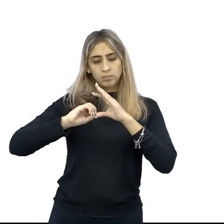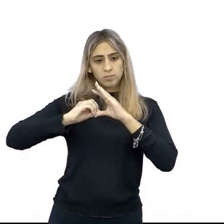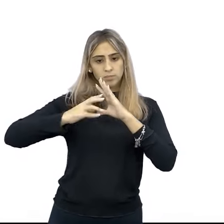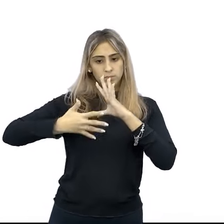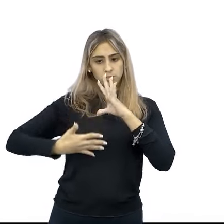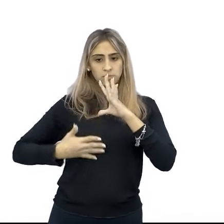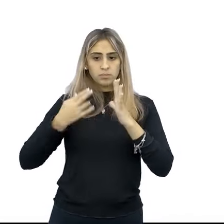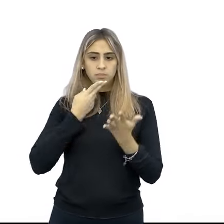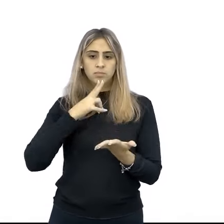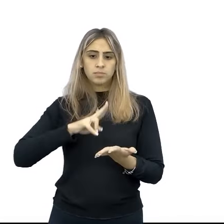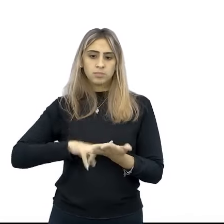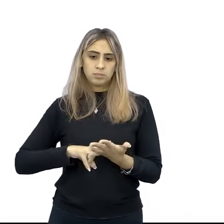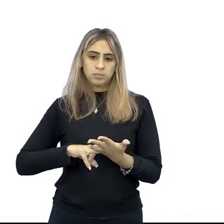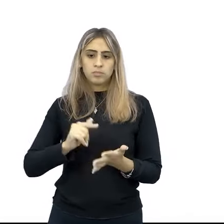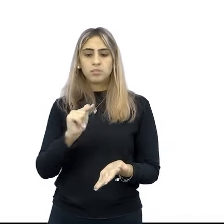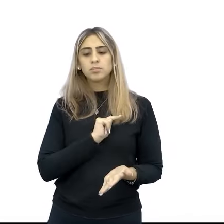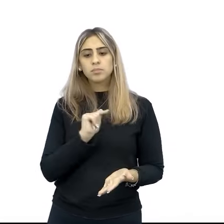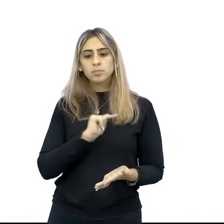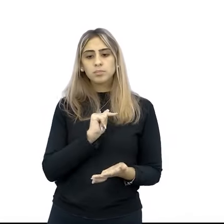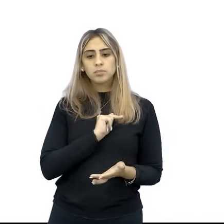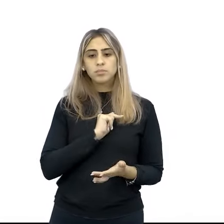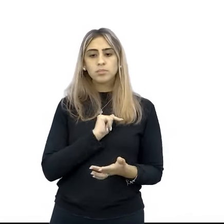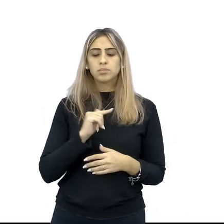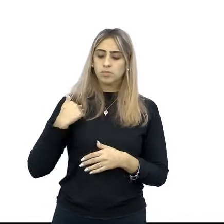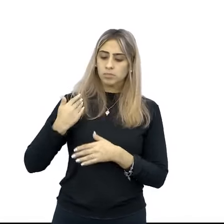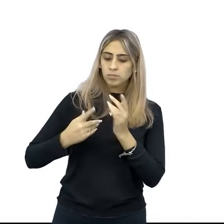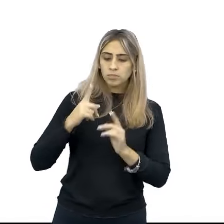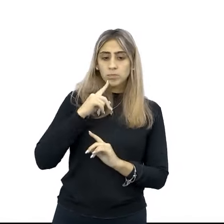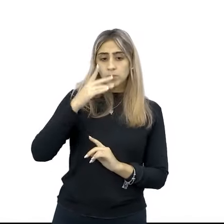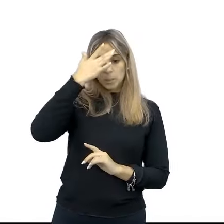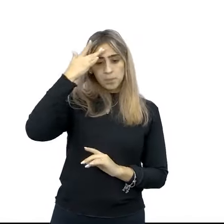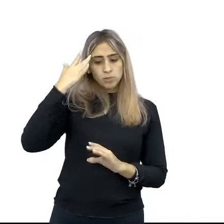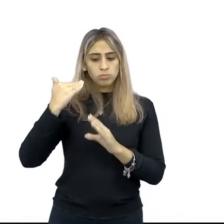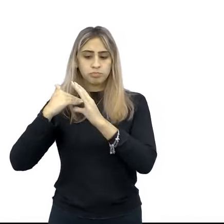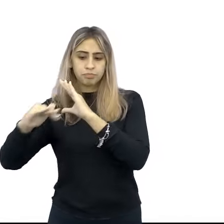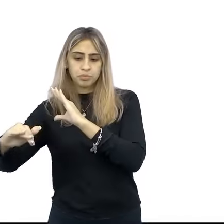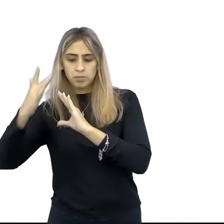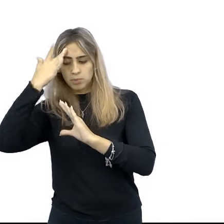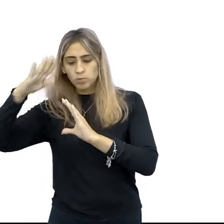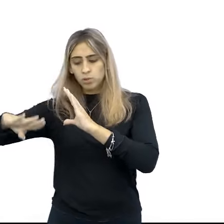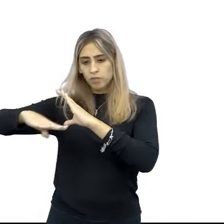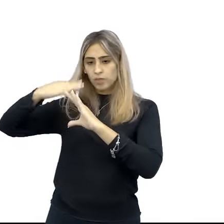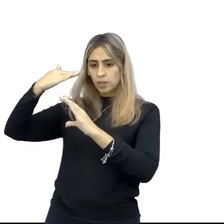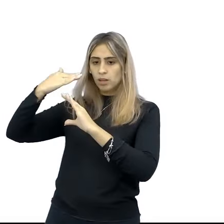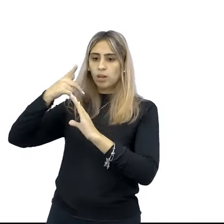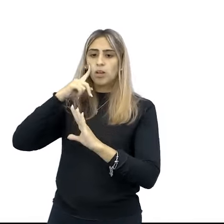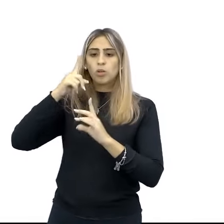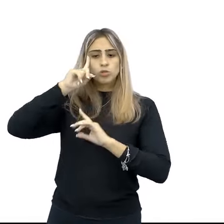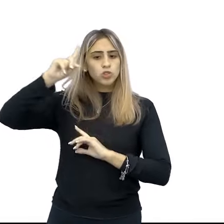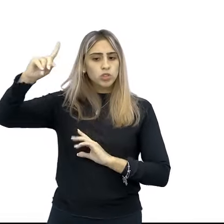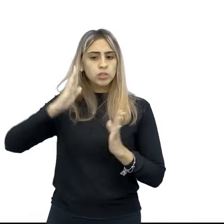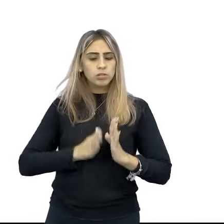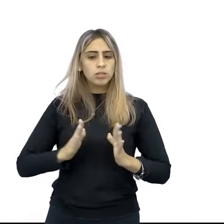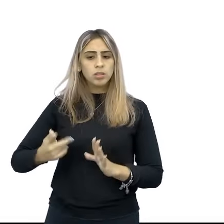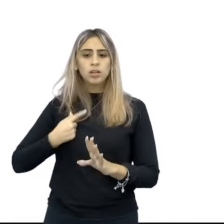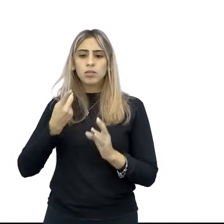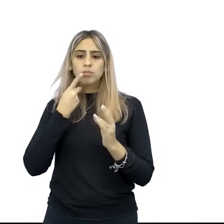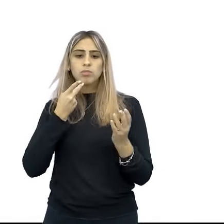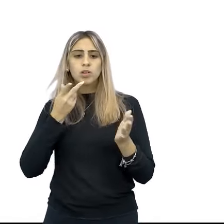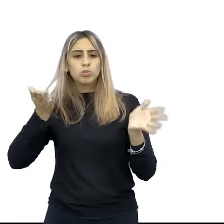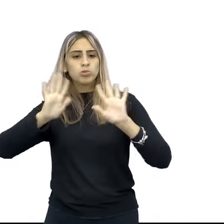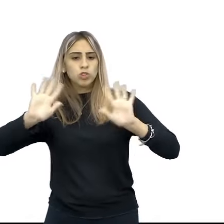característica da carta, né? Que ela tem um remetente, que ela tem um destinatário, o local, a data, uma forma de